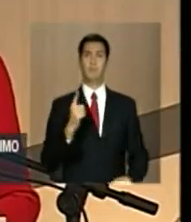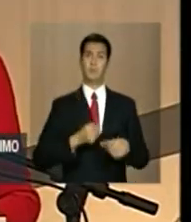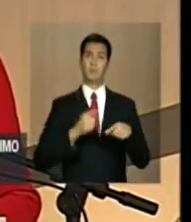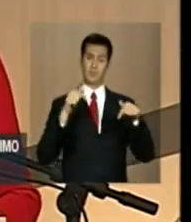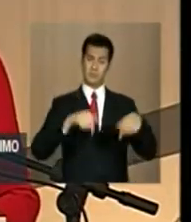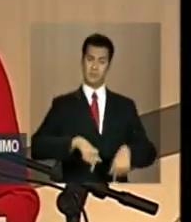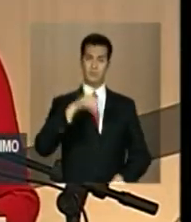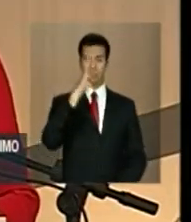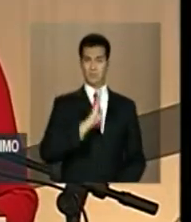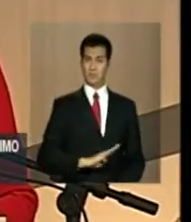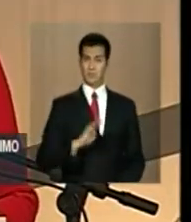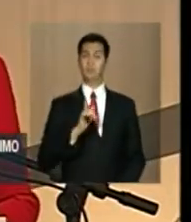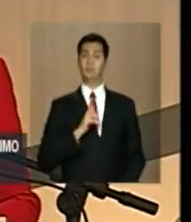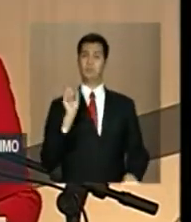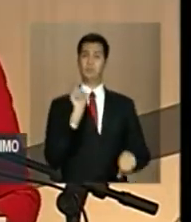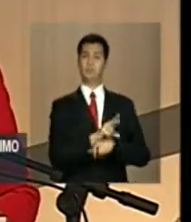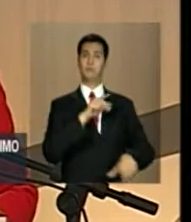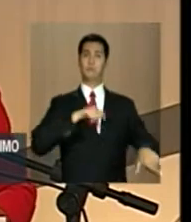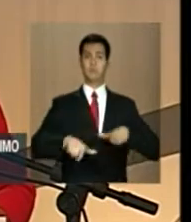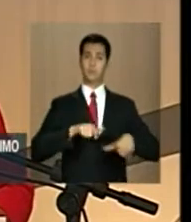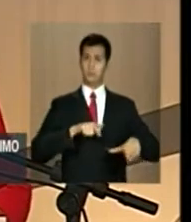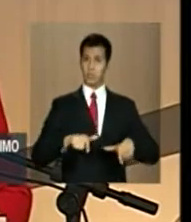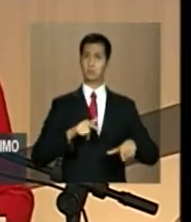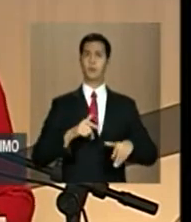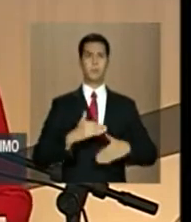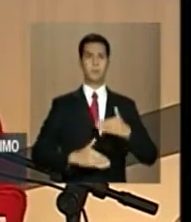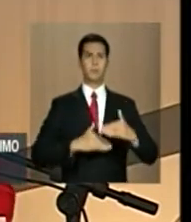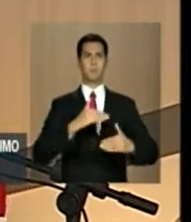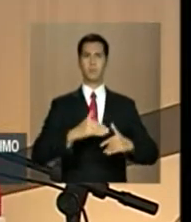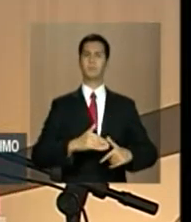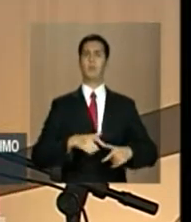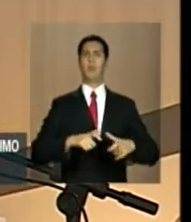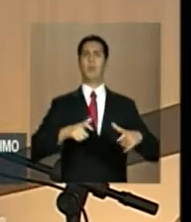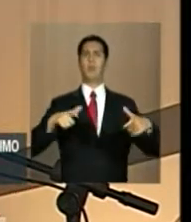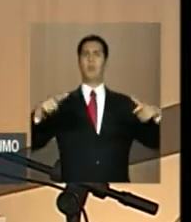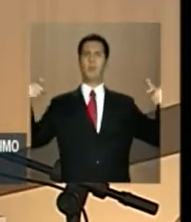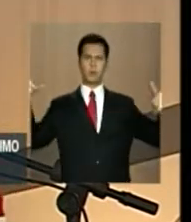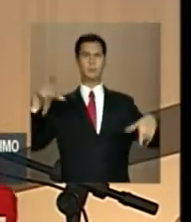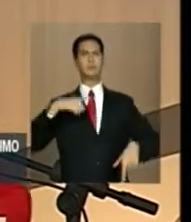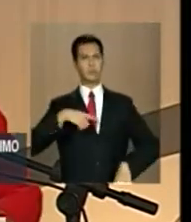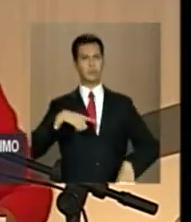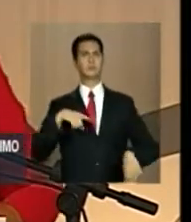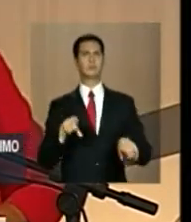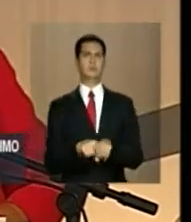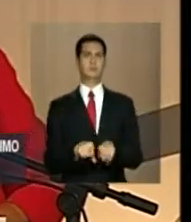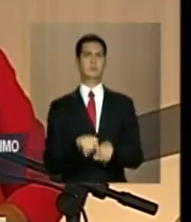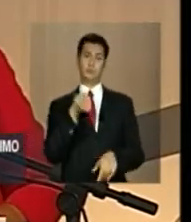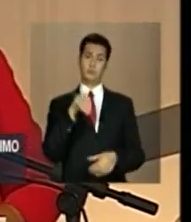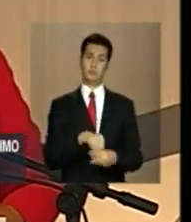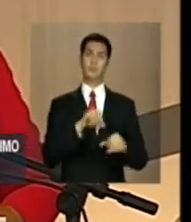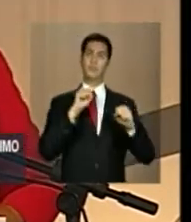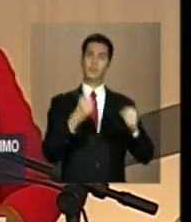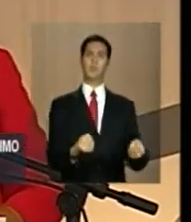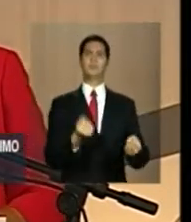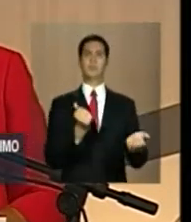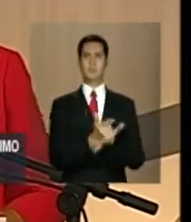não esteja gerando emprego, nós somos um país que gerou emprego e que tem uma força no seu mercado interno.